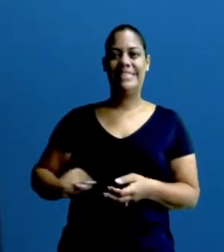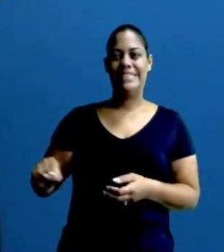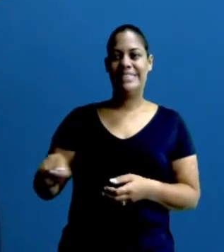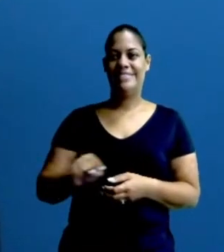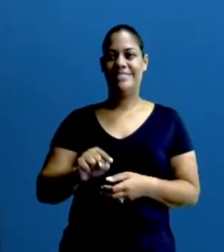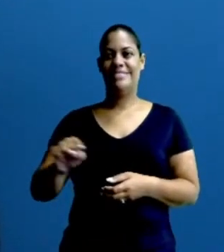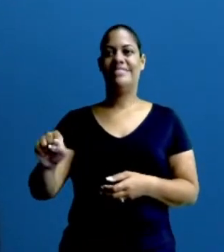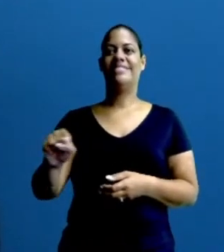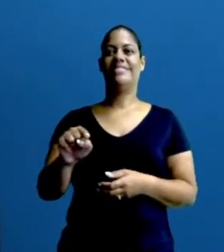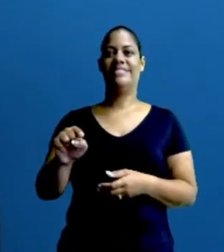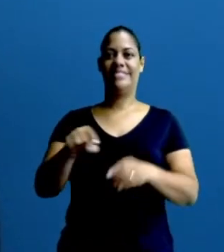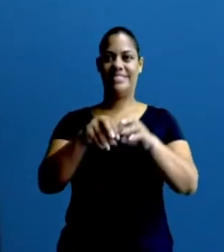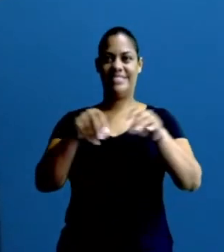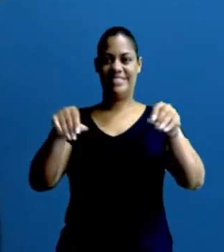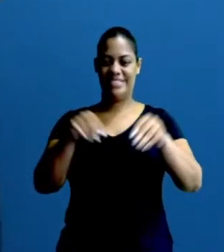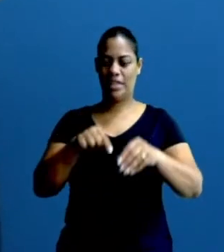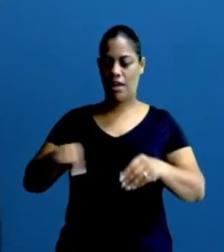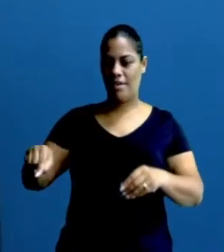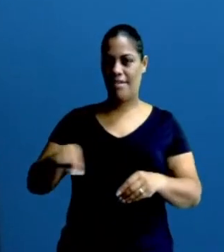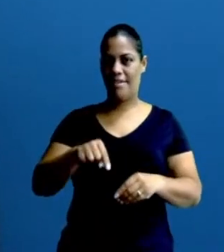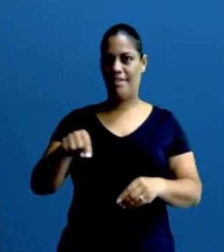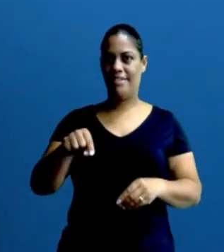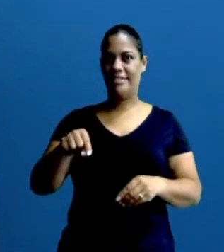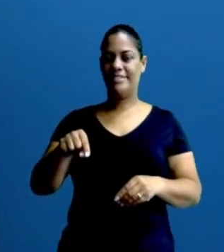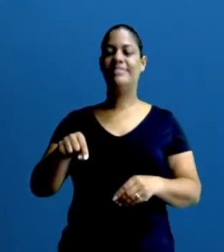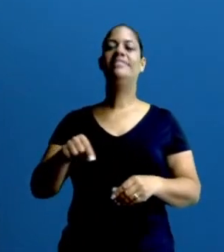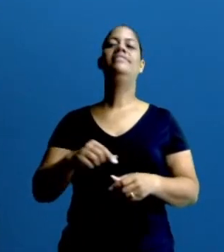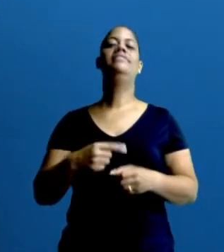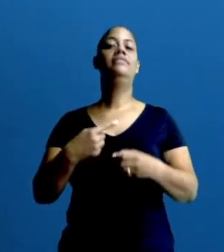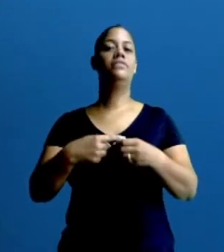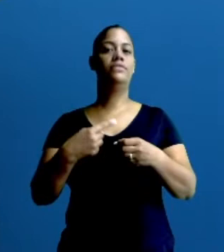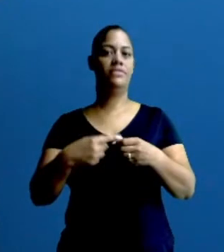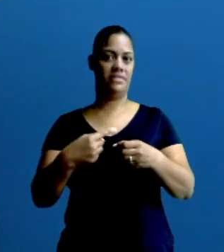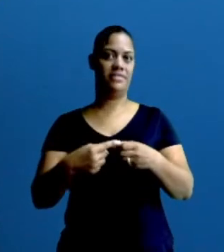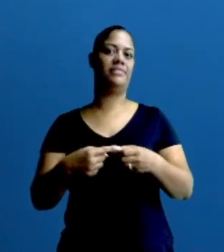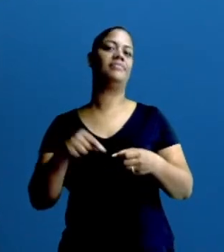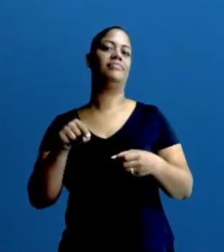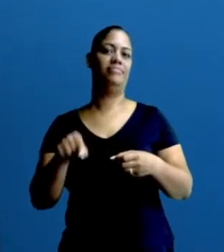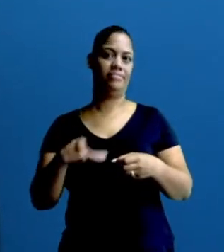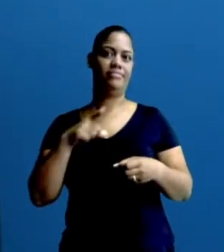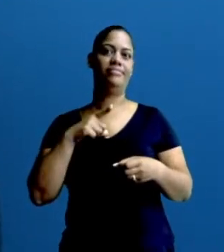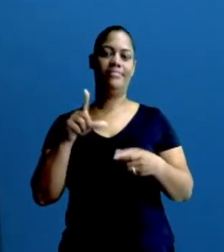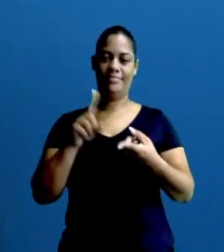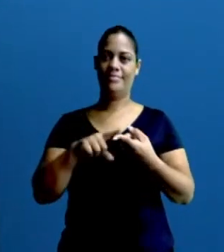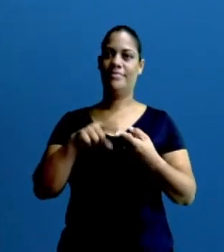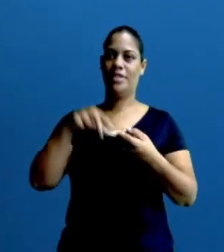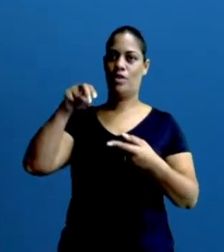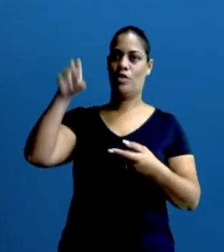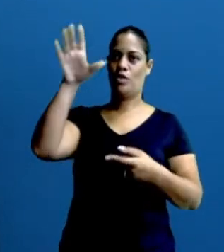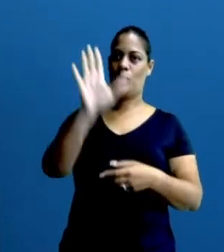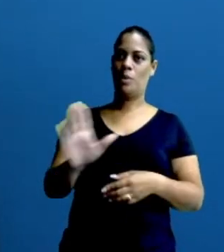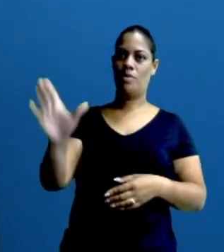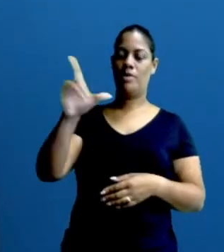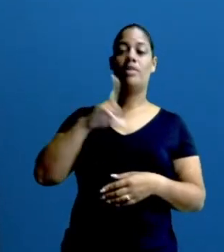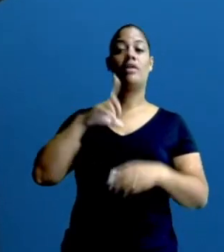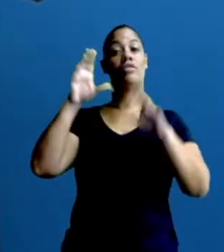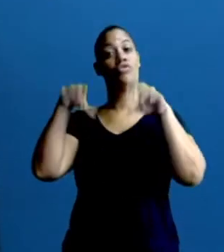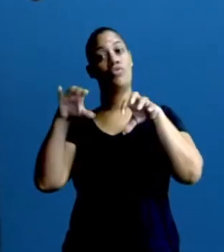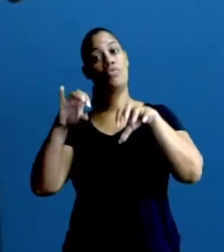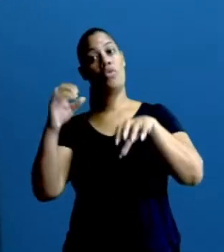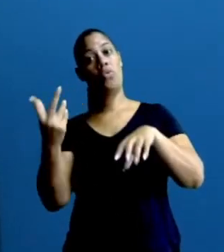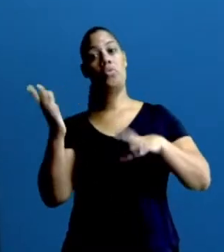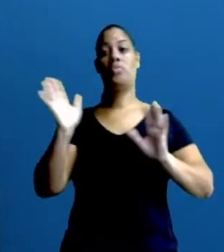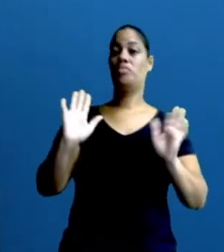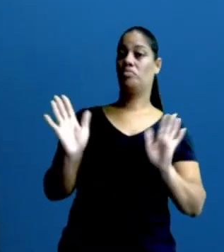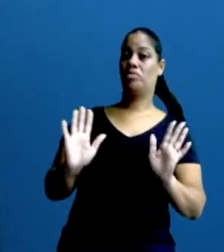seco, né? Como a gente tem aqui no Nordeste e no Sertão. E aí, pode acontecer de ter chuva ou não.